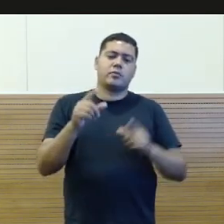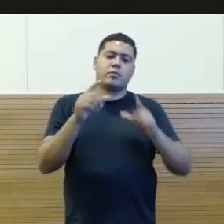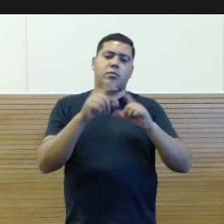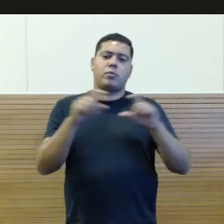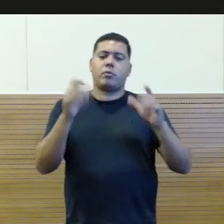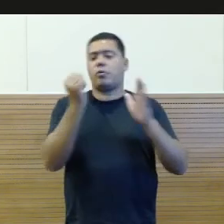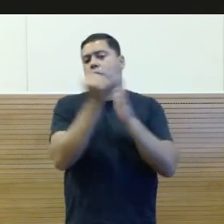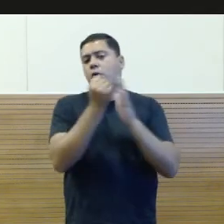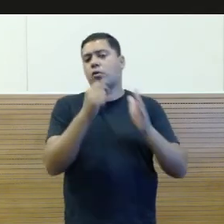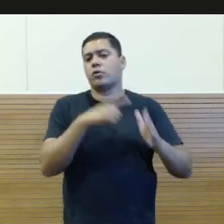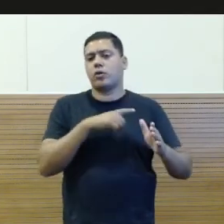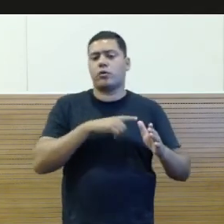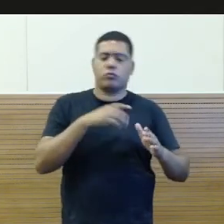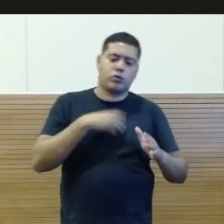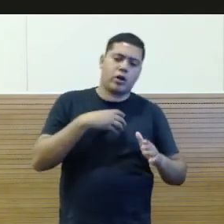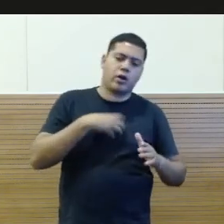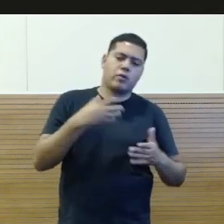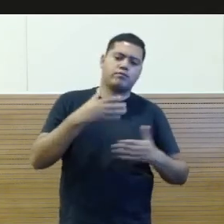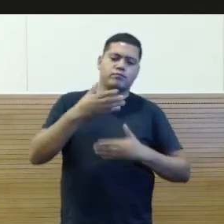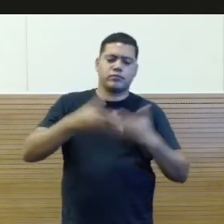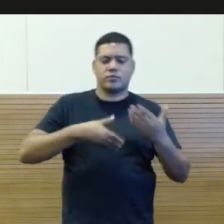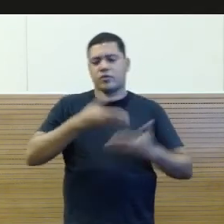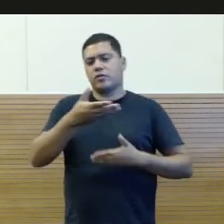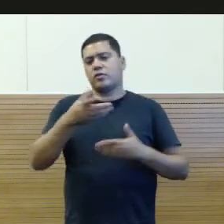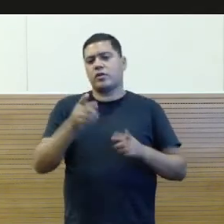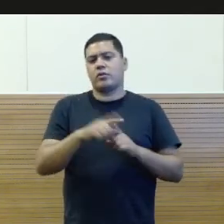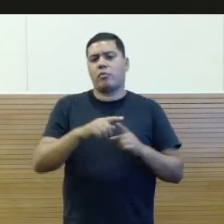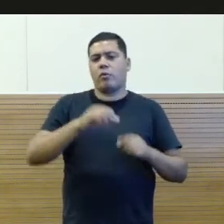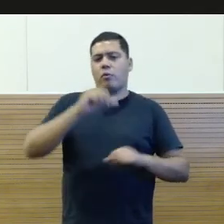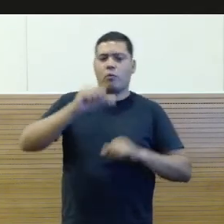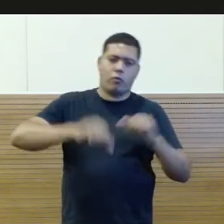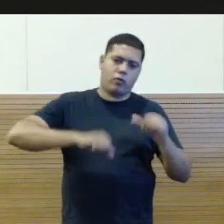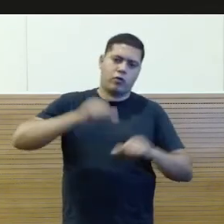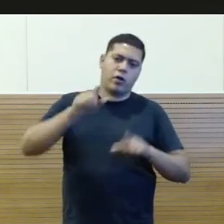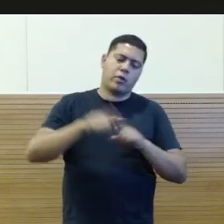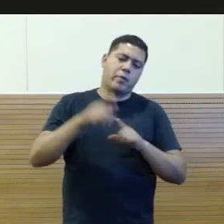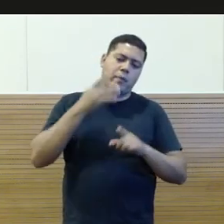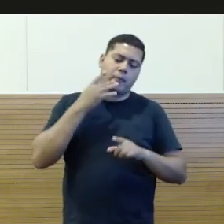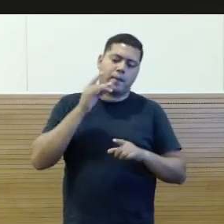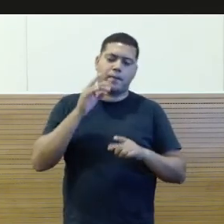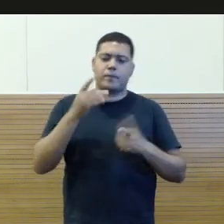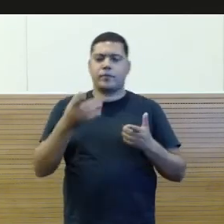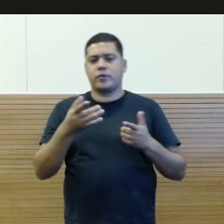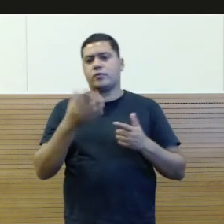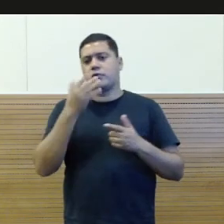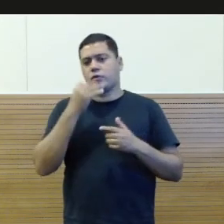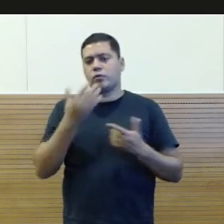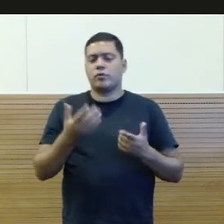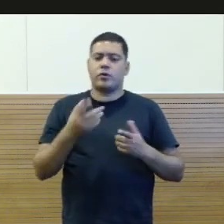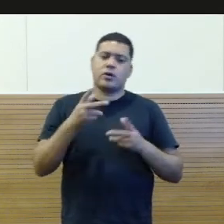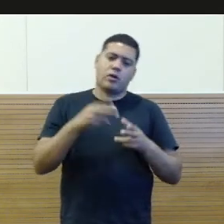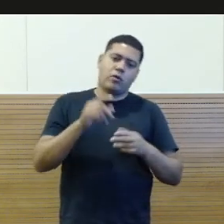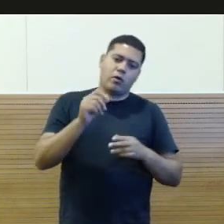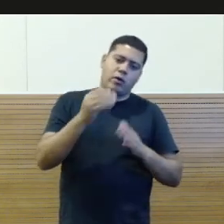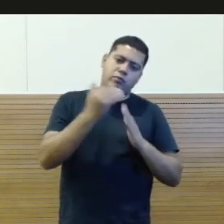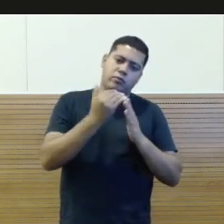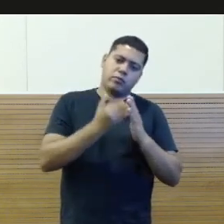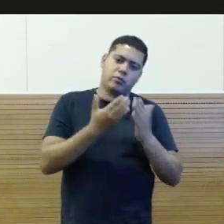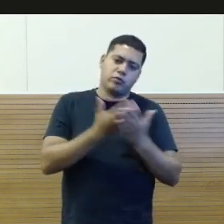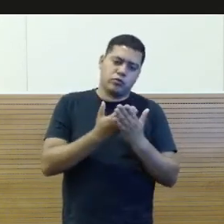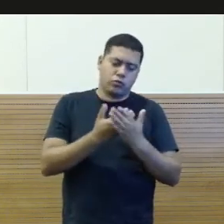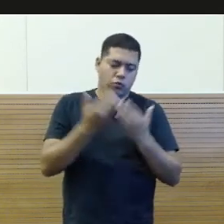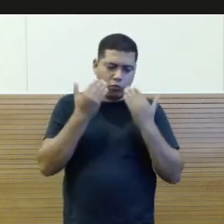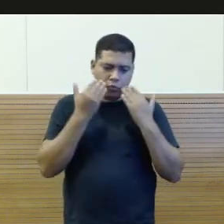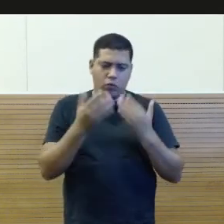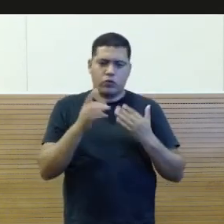transferir sensação, ele tem a capacidade de modificar, inclusive, o sabor do produto. E é isso que esse estudo demonstra, só colocando